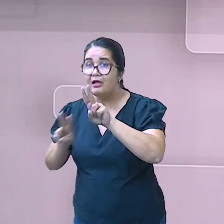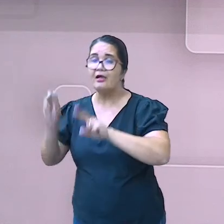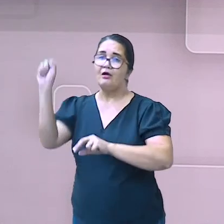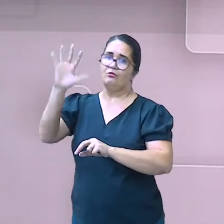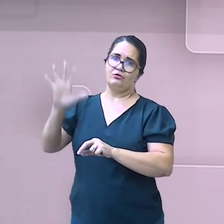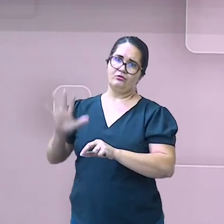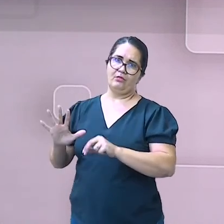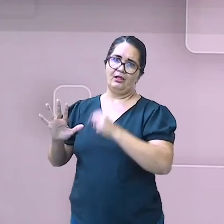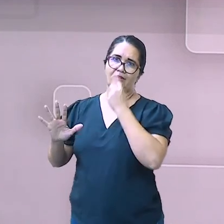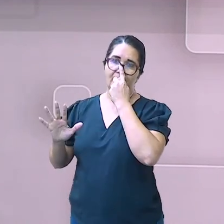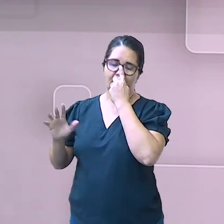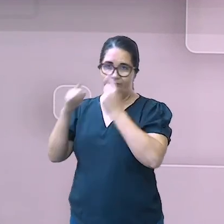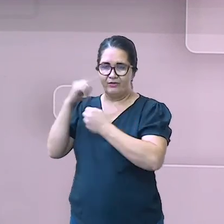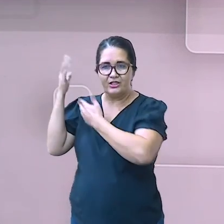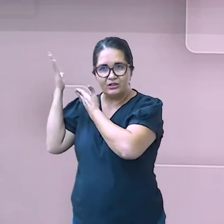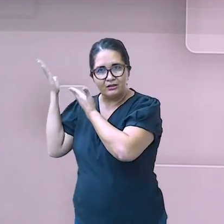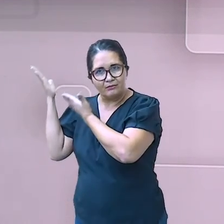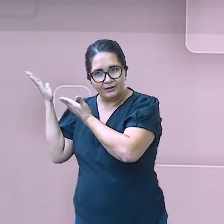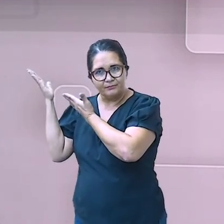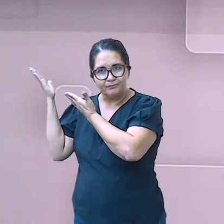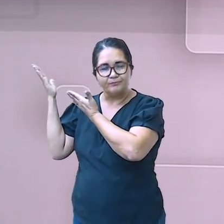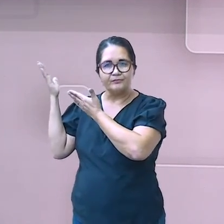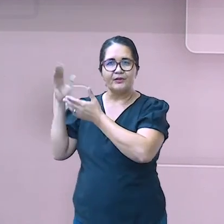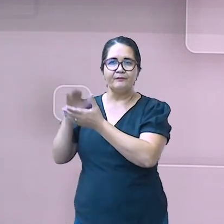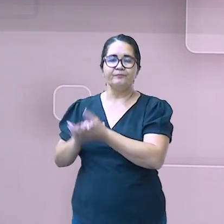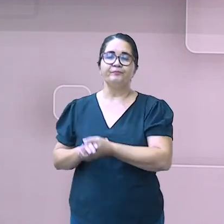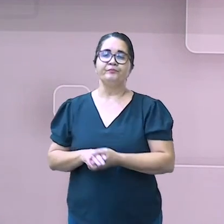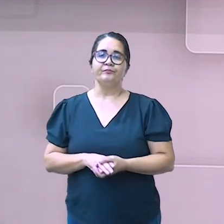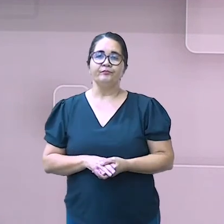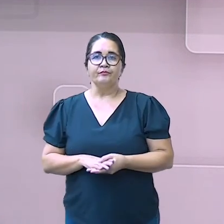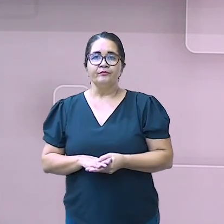as siglas desses estados.